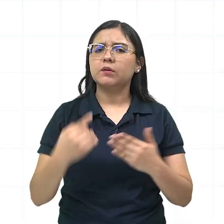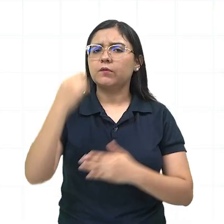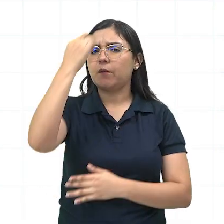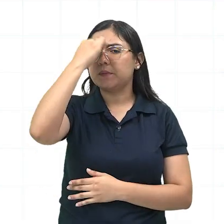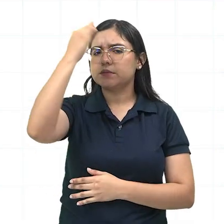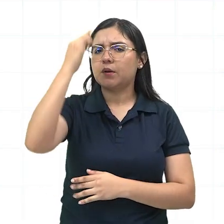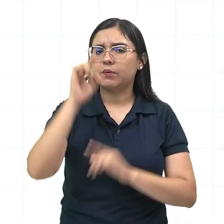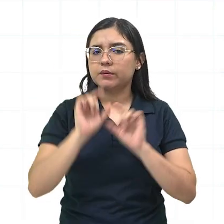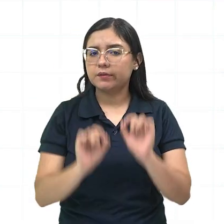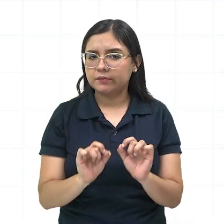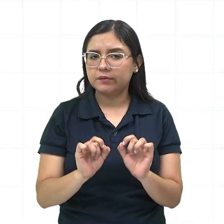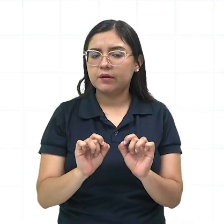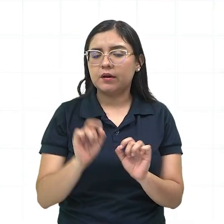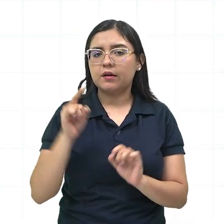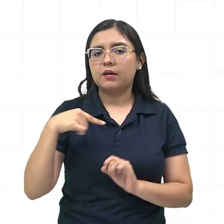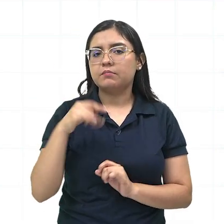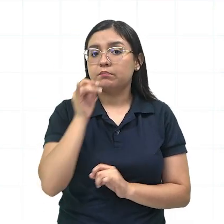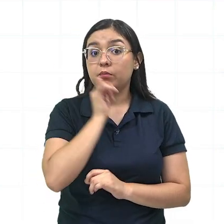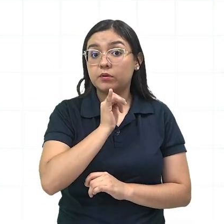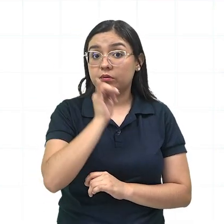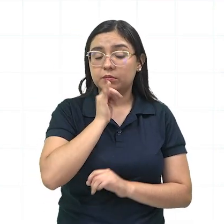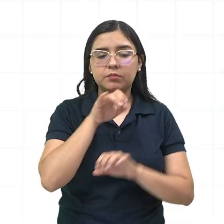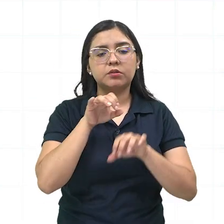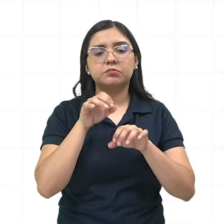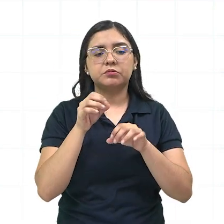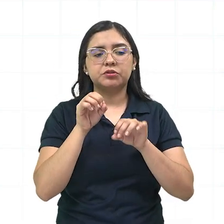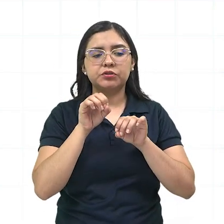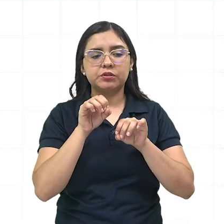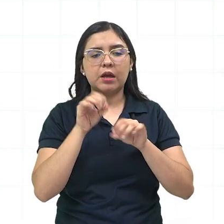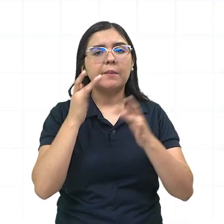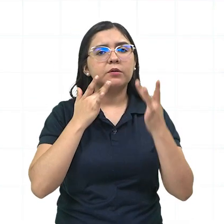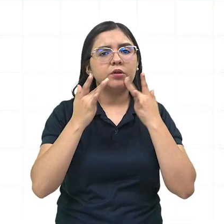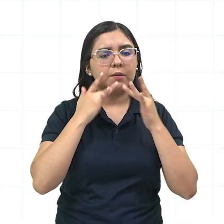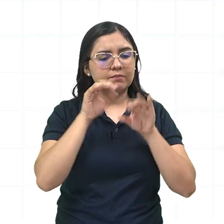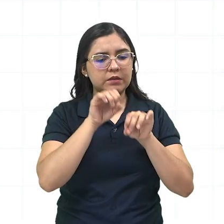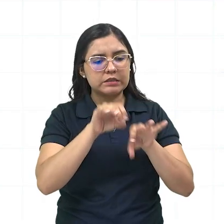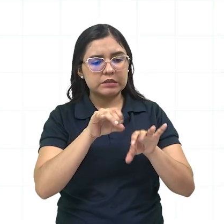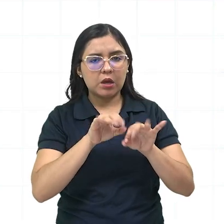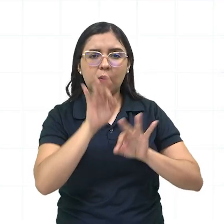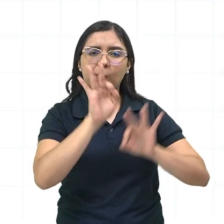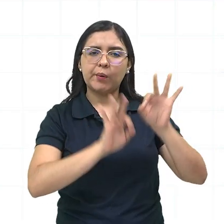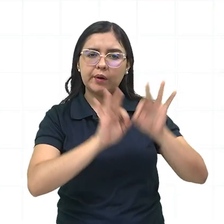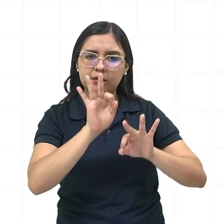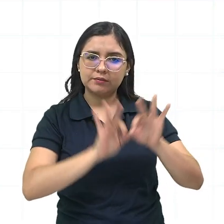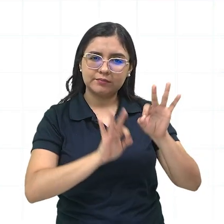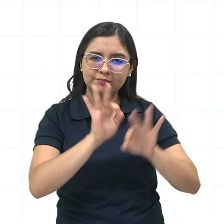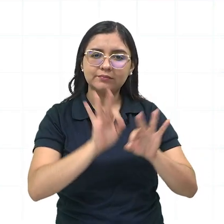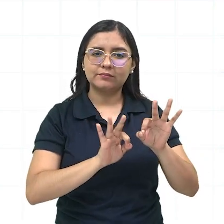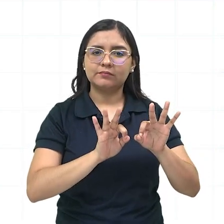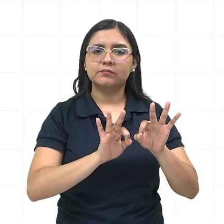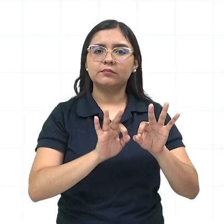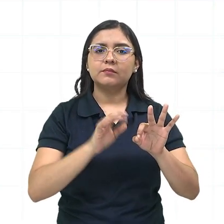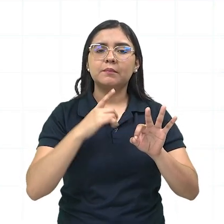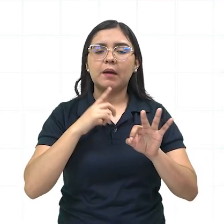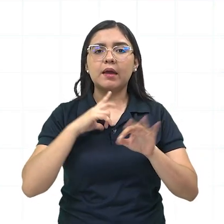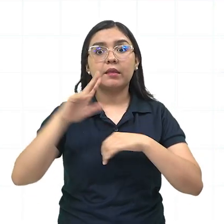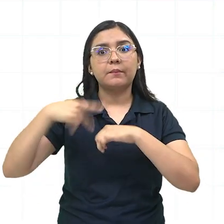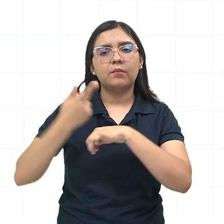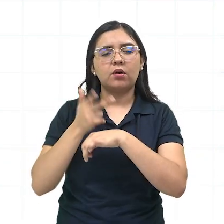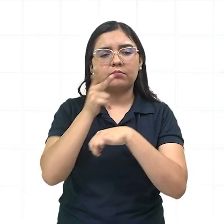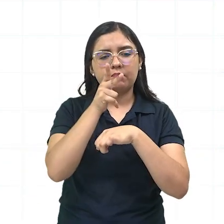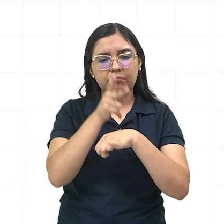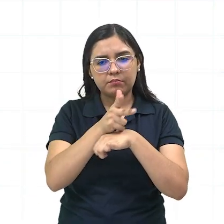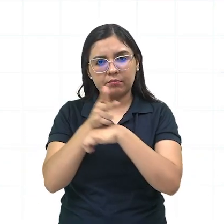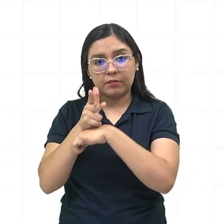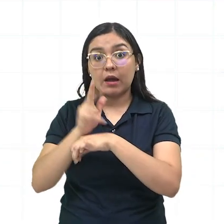pensar aqui na questão, por exemplo, de ensinar a peça e organizar ela para uma filmagem